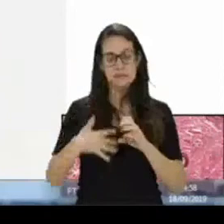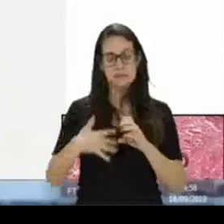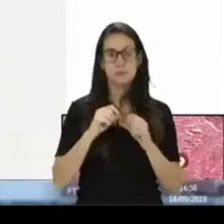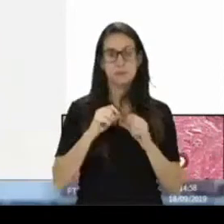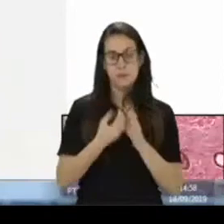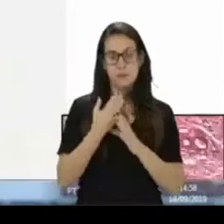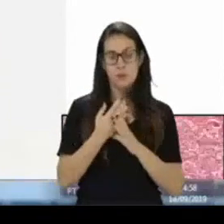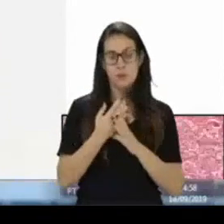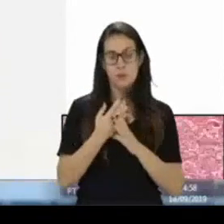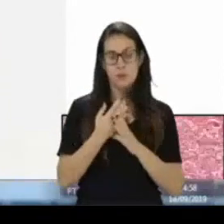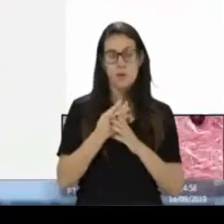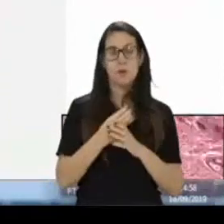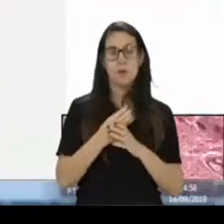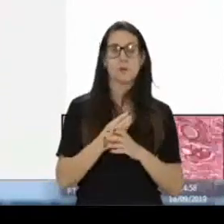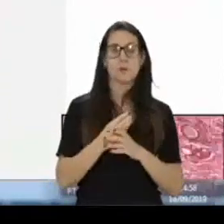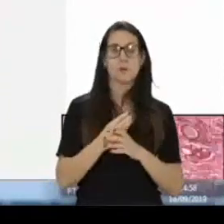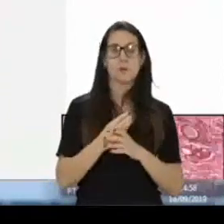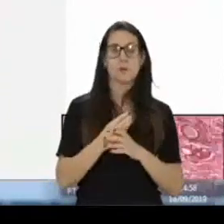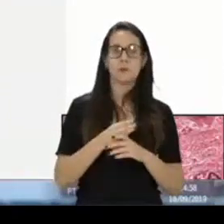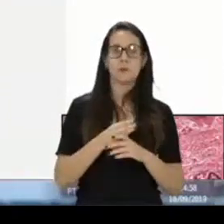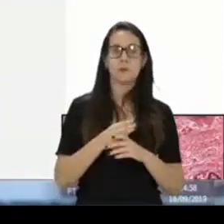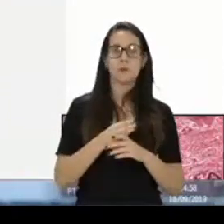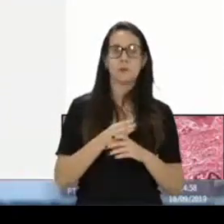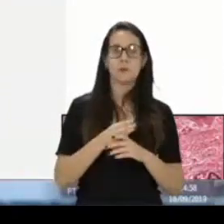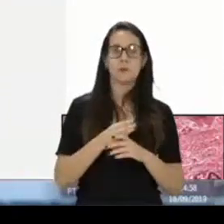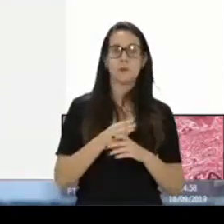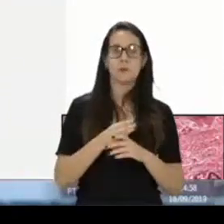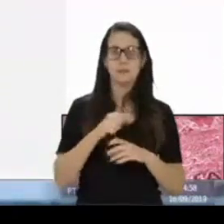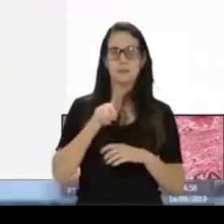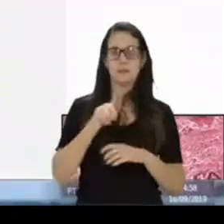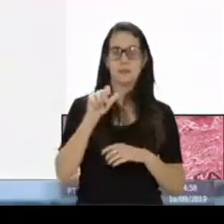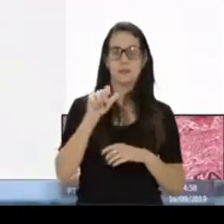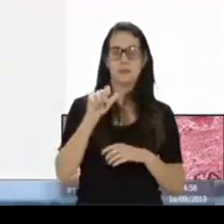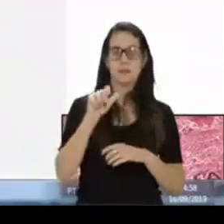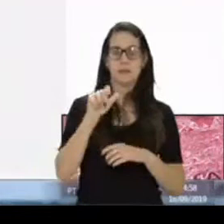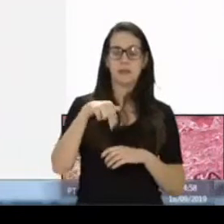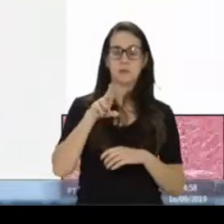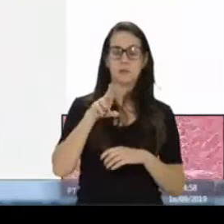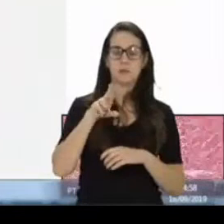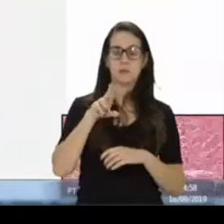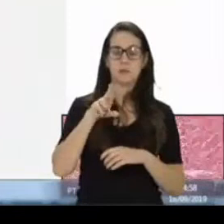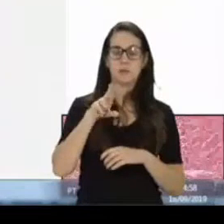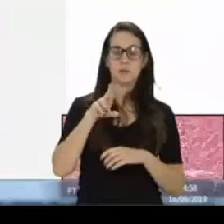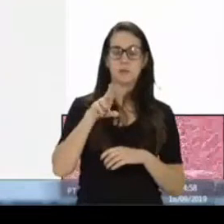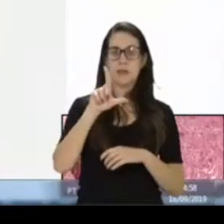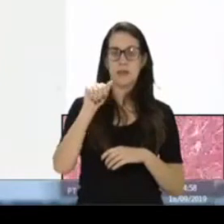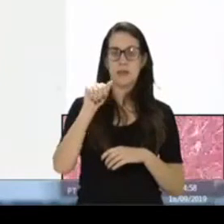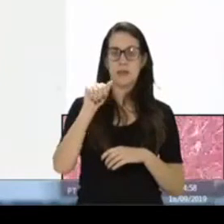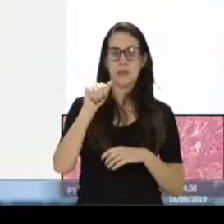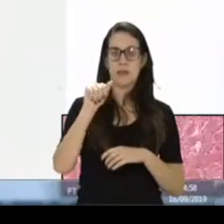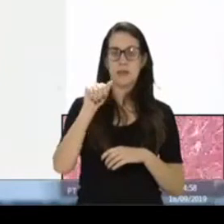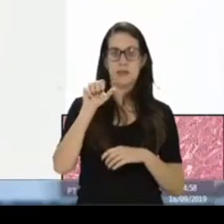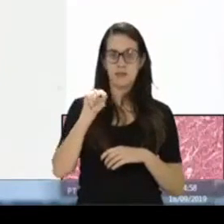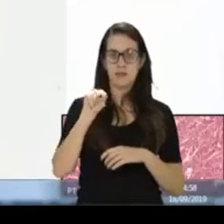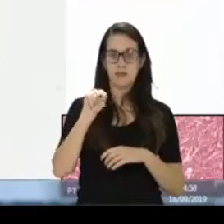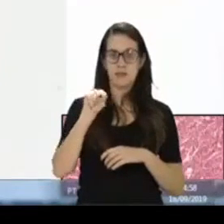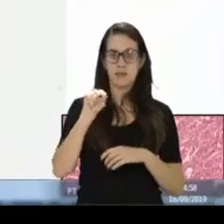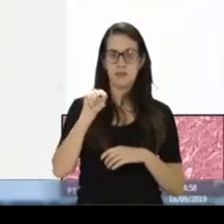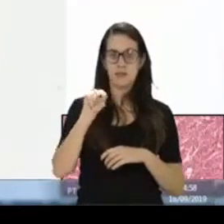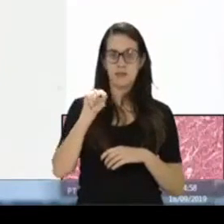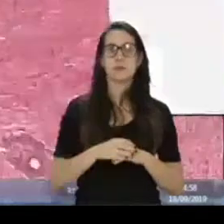de produção de muco. Então, eu tenho grandes concentrações de glândulas de muco, por ser uma mucosa. E aqui